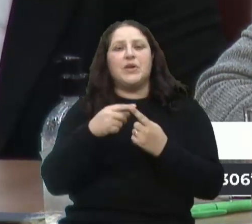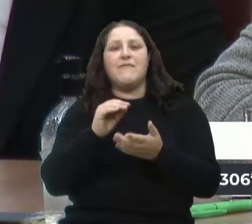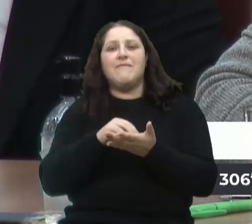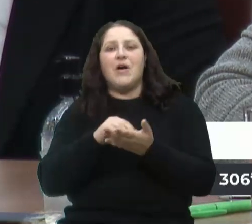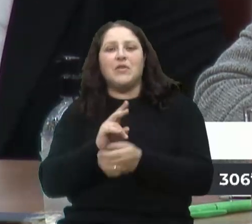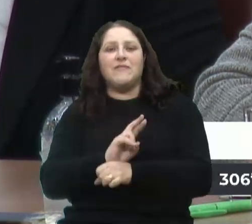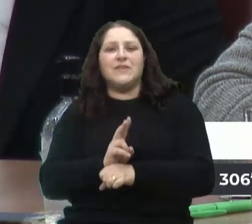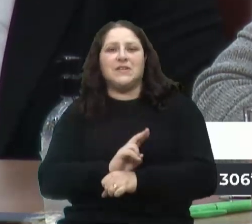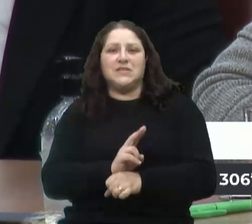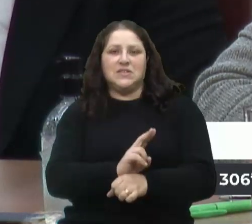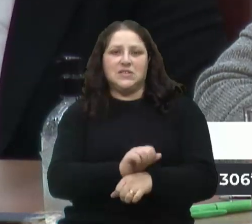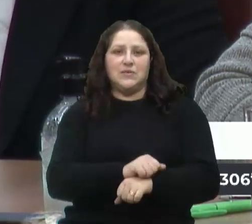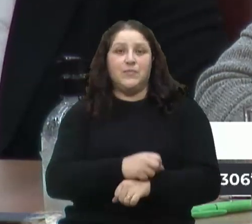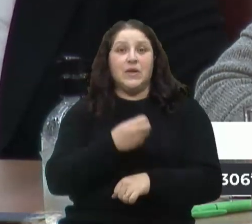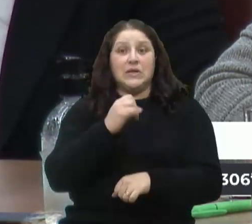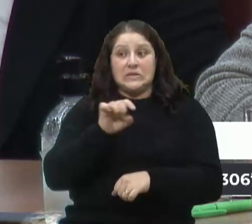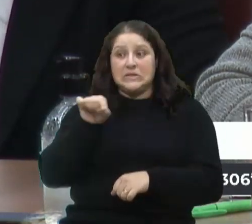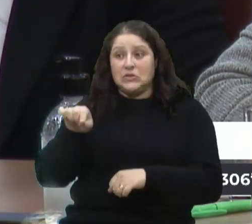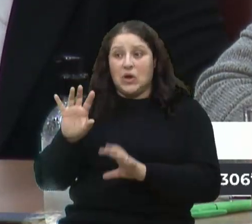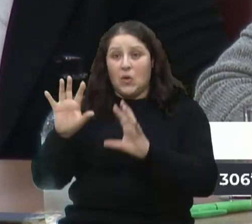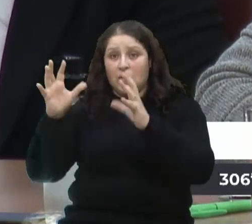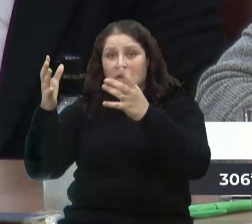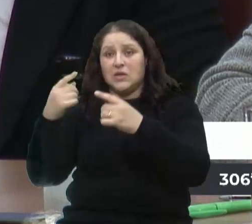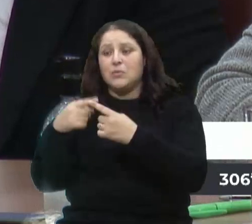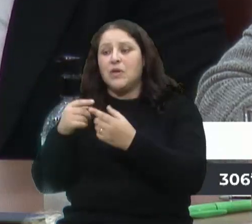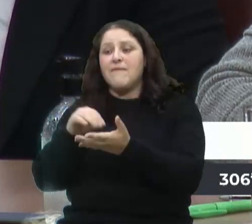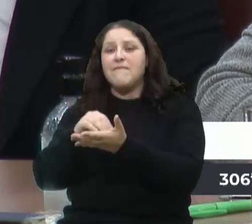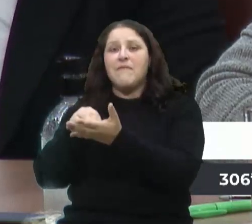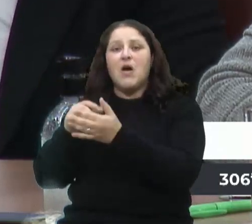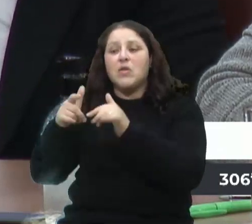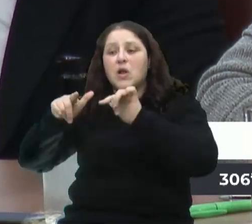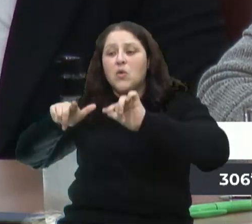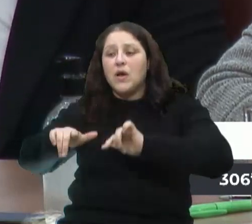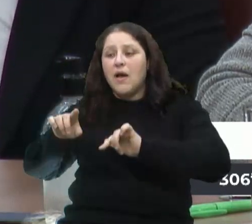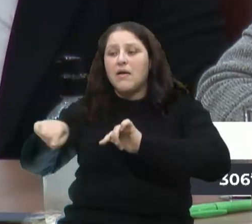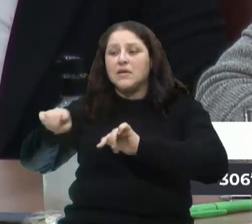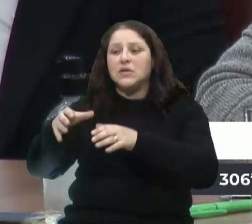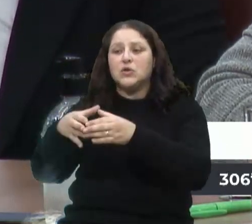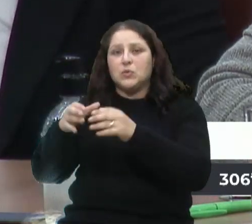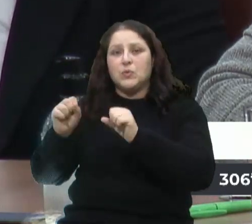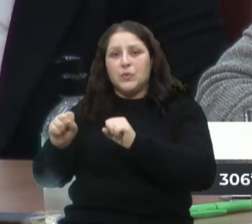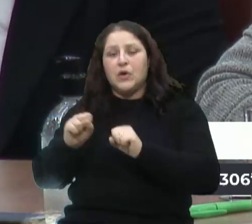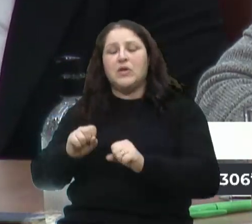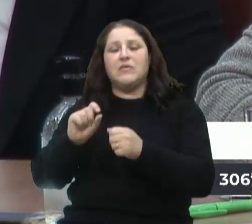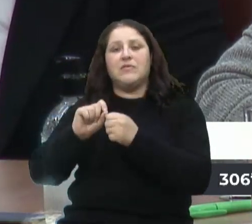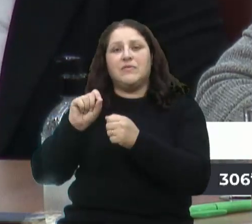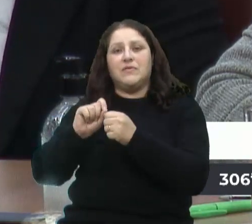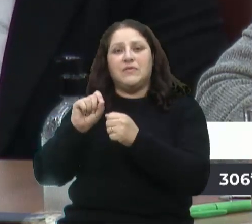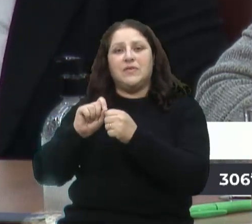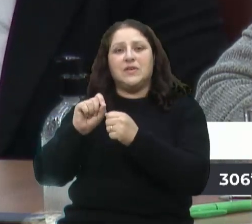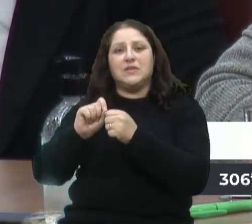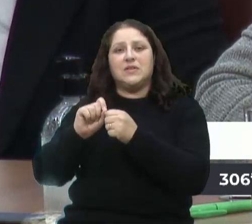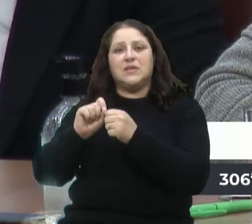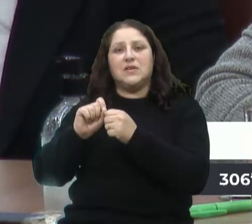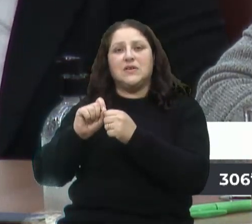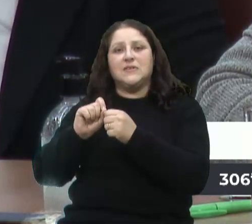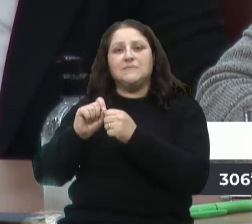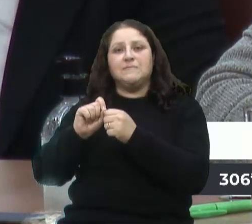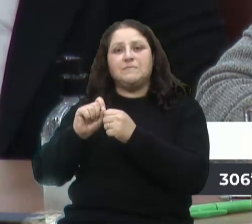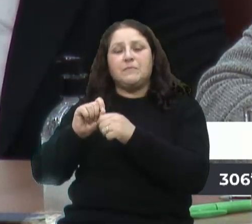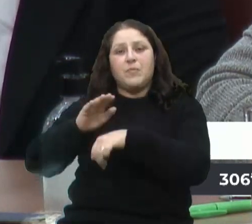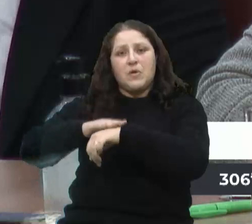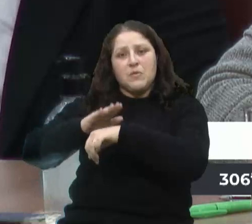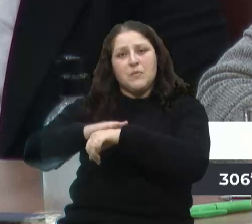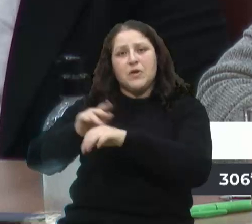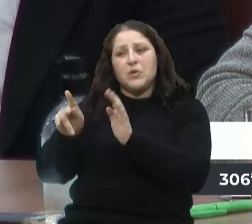porque não tem um espaço propício para eles poderem fazer os seus rituais. Então nós precisamos combater a violência, mas